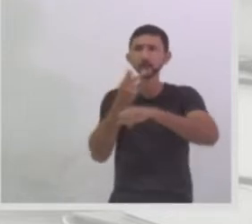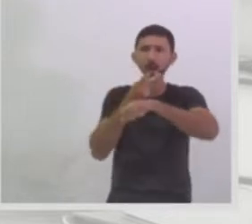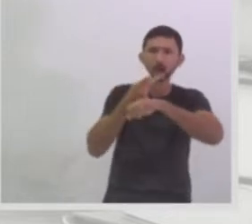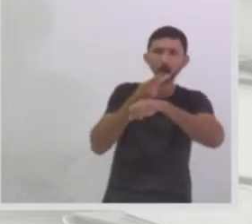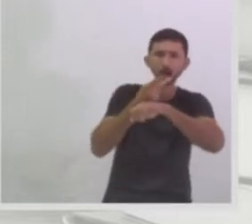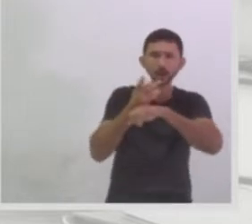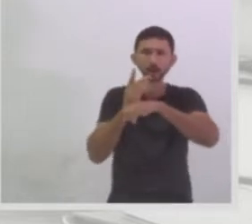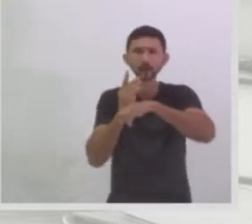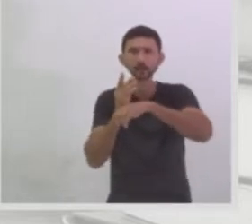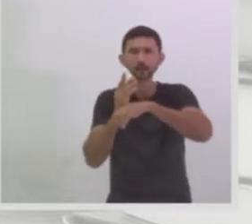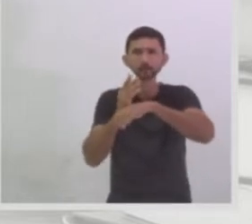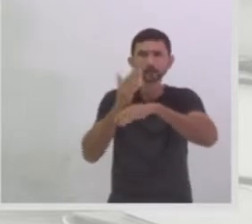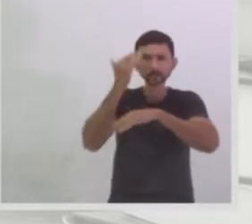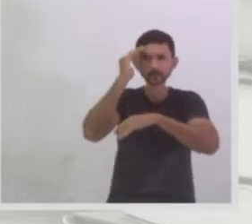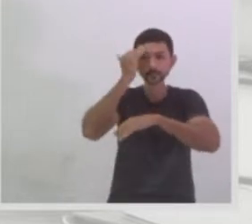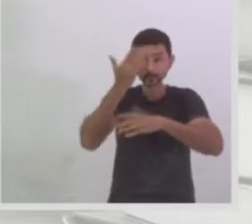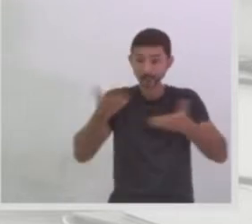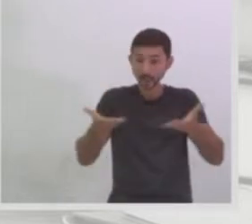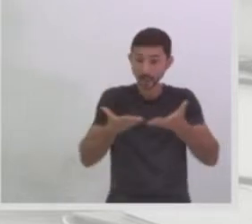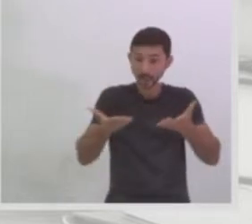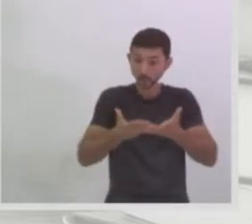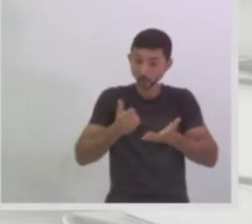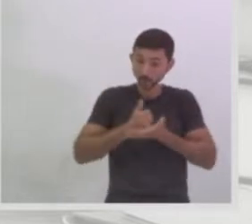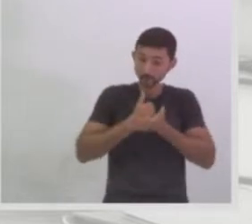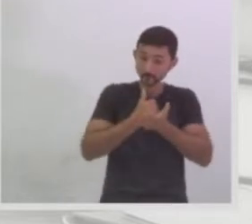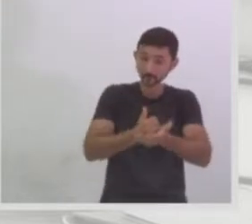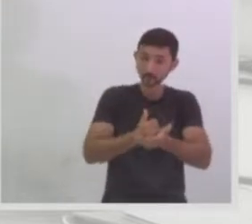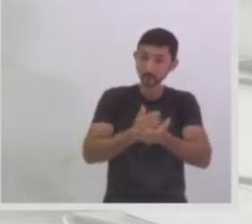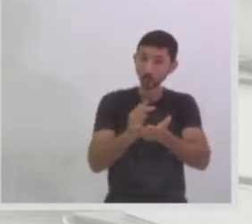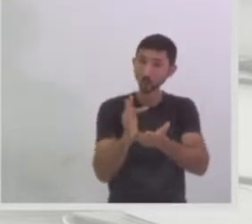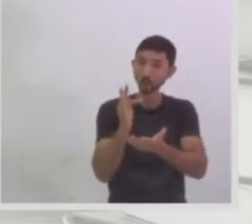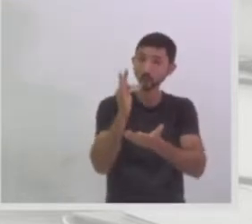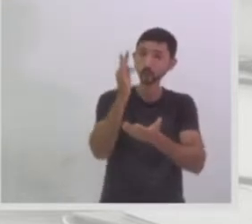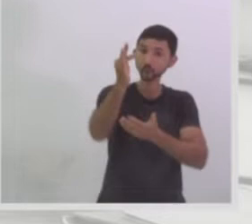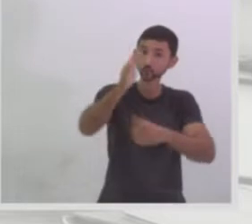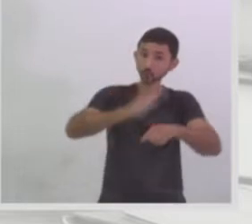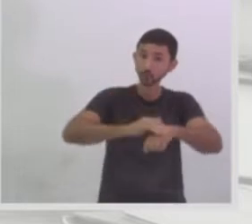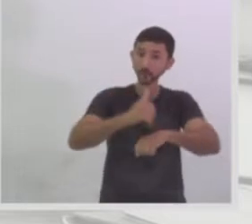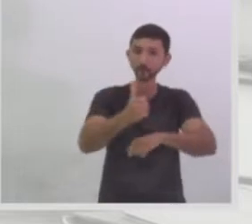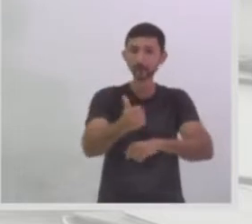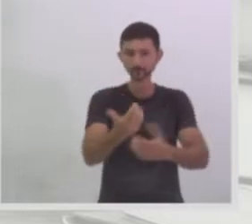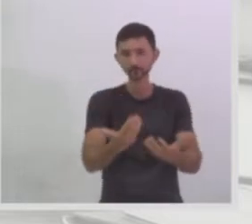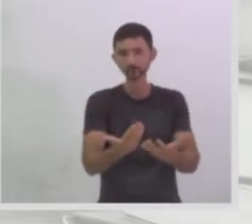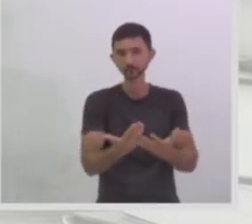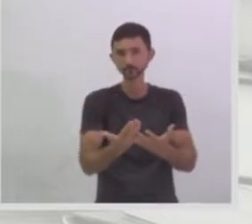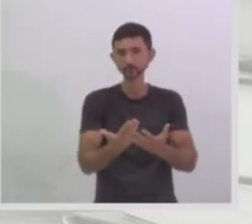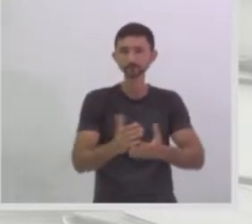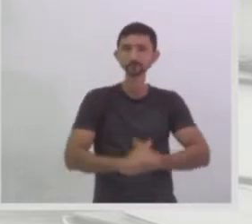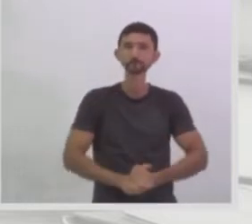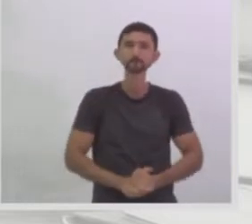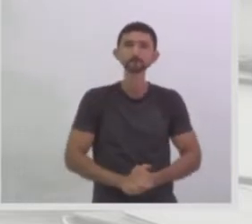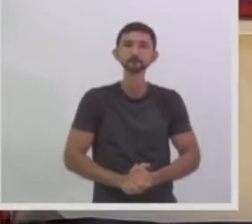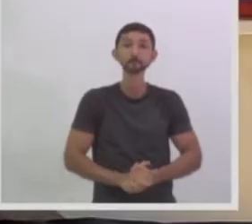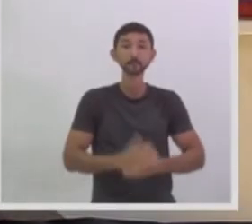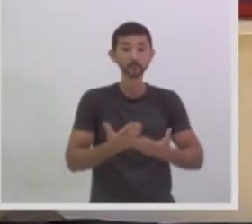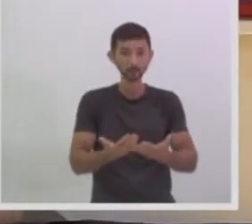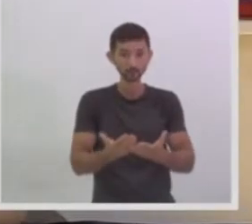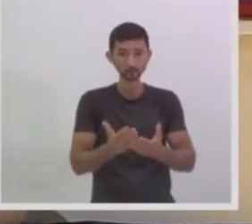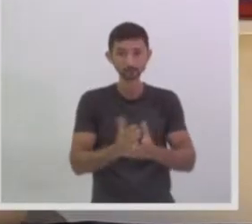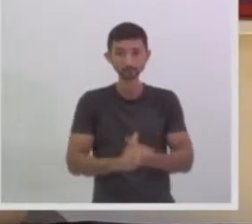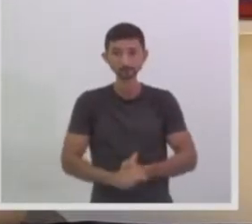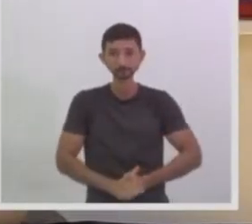compreensão do tempo presente, contribuindo para buscarmos um futuro melhor e mais digno. Bem,